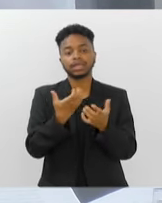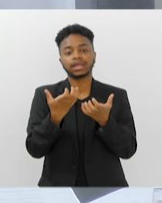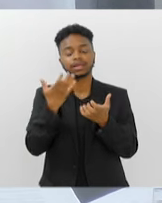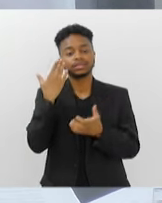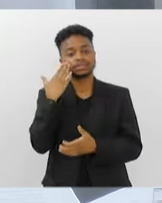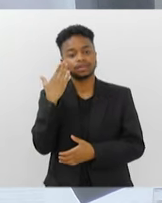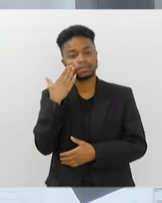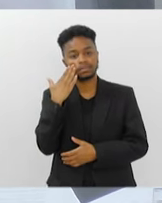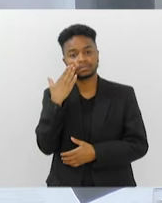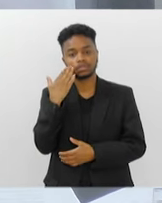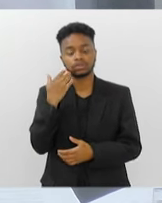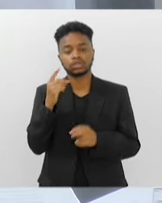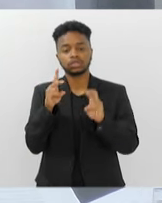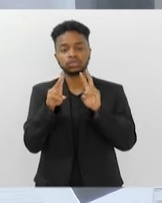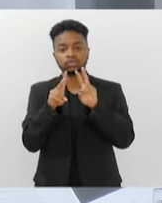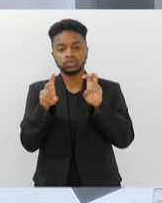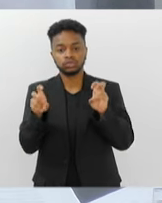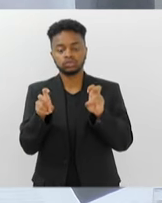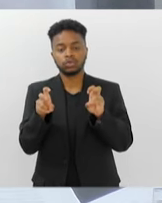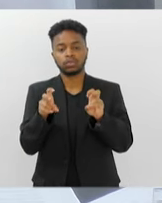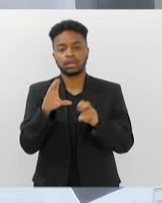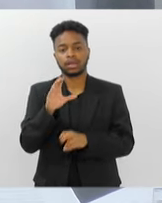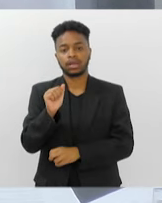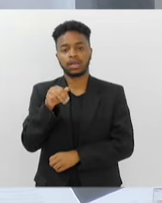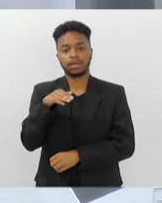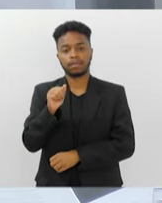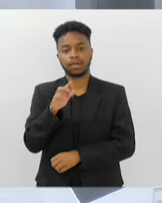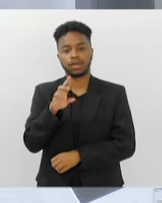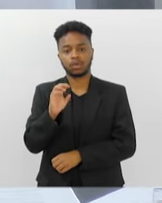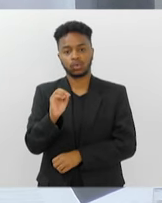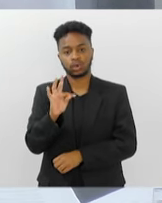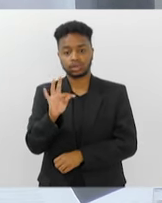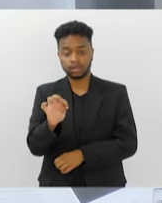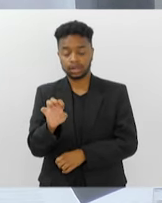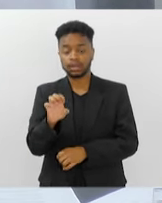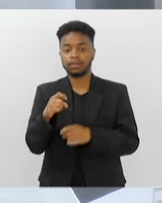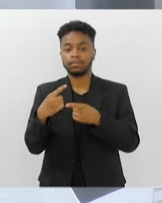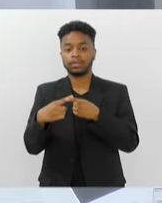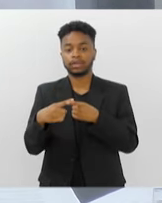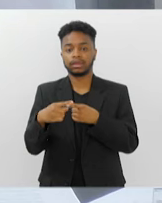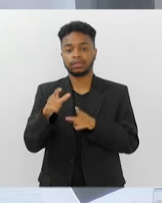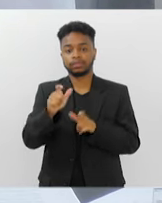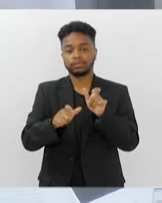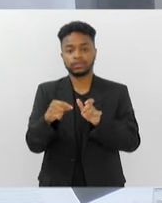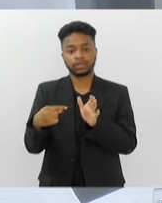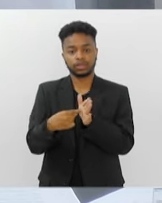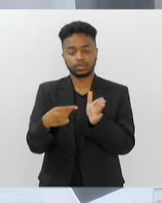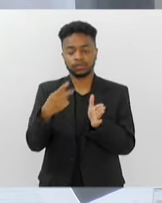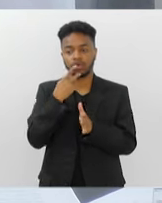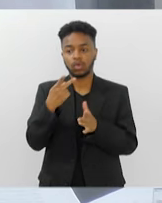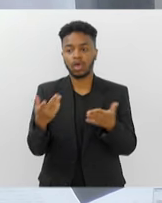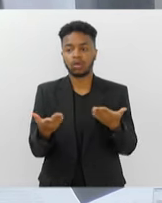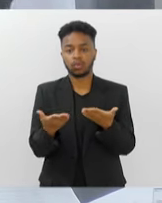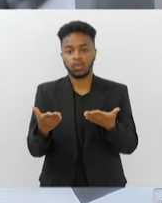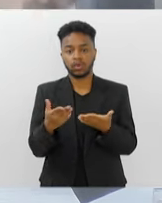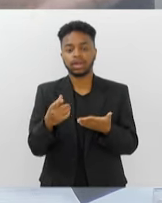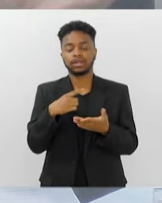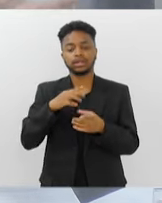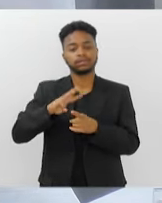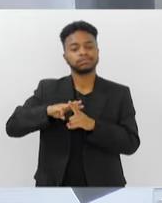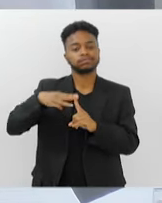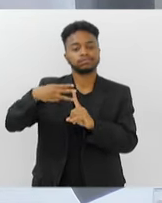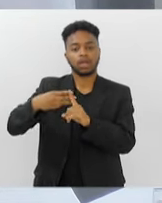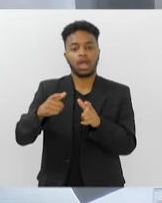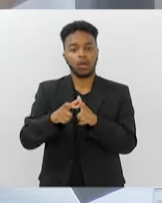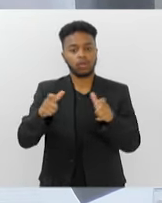saber sobre a questão do camarote nos chegou uma informação que o camarote agora triplicou de tamanho